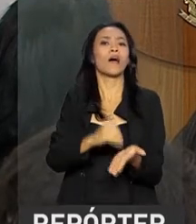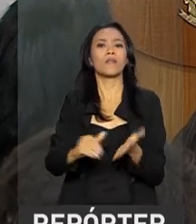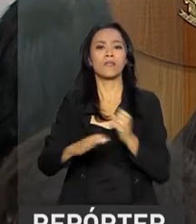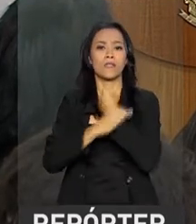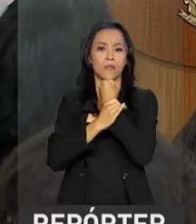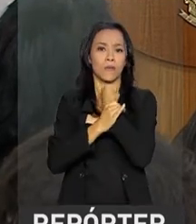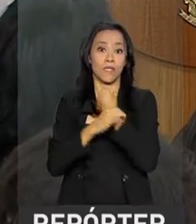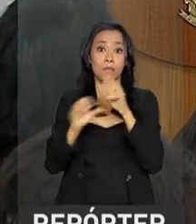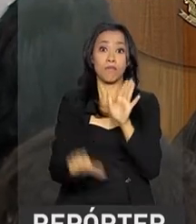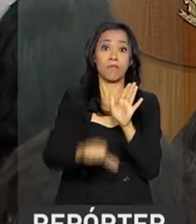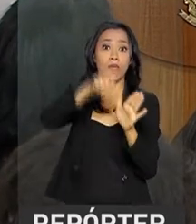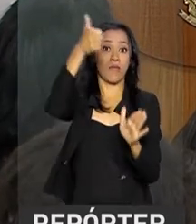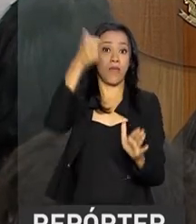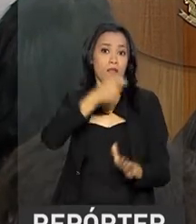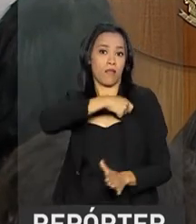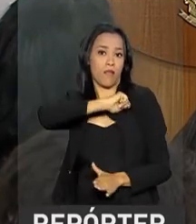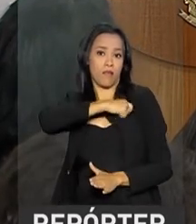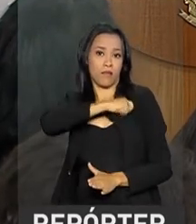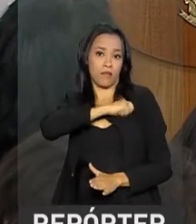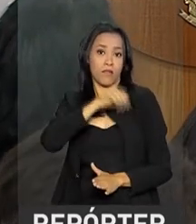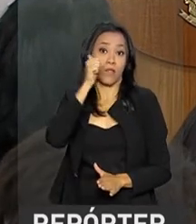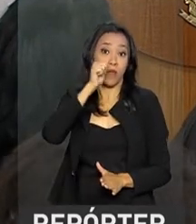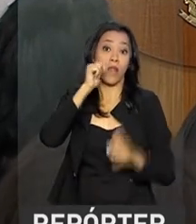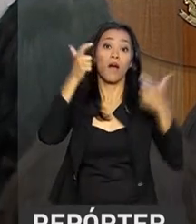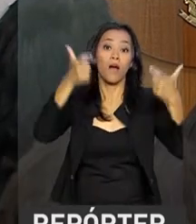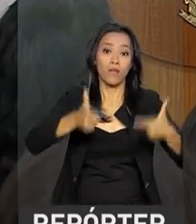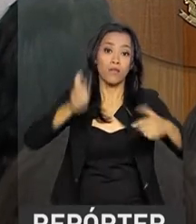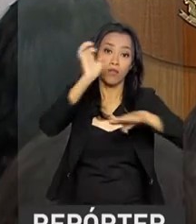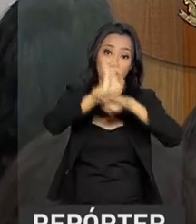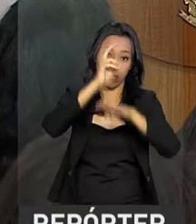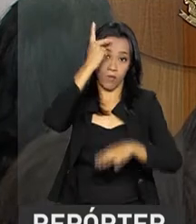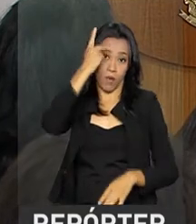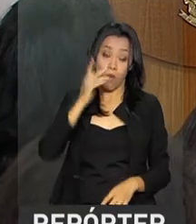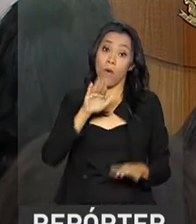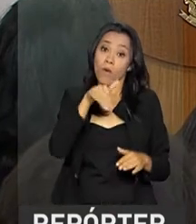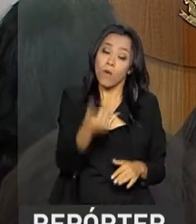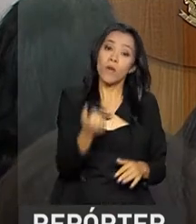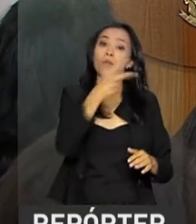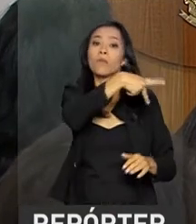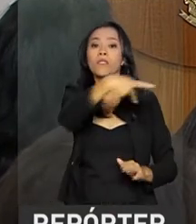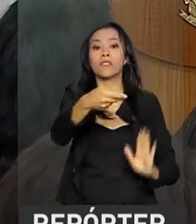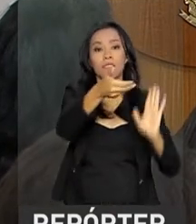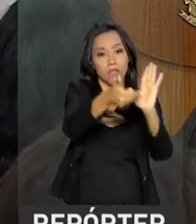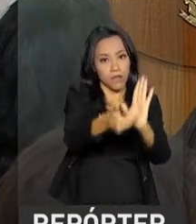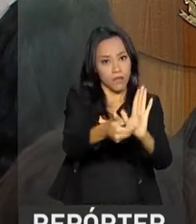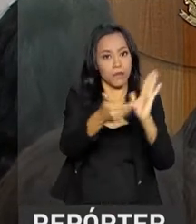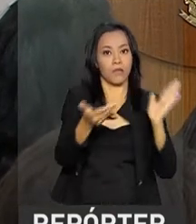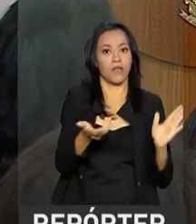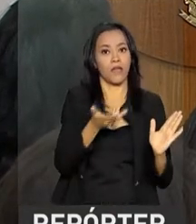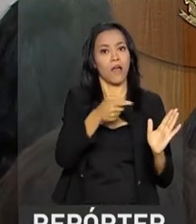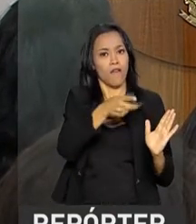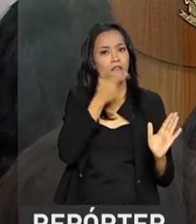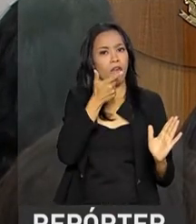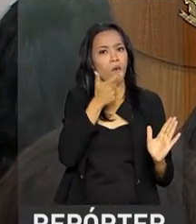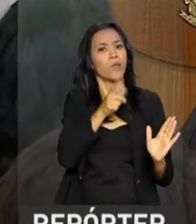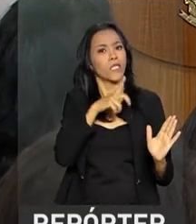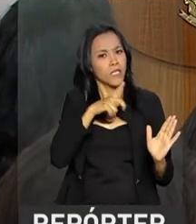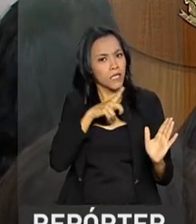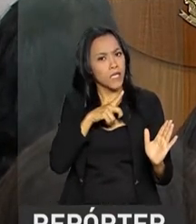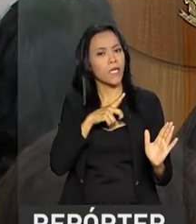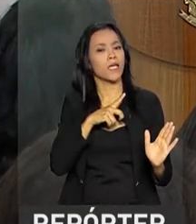inaugura a 1ª delegacia das mulheres de são paulo quando o presidente da câmara dos deputados garantiu um espaço